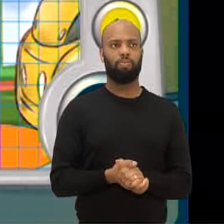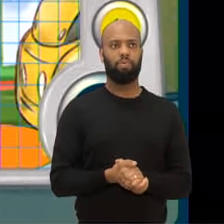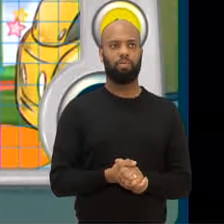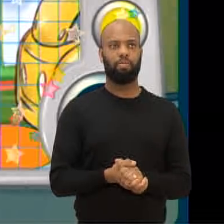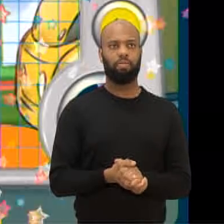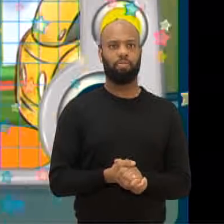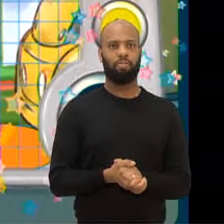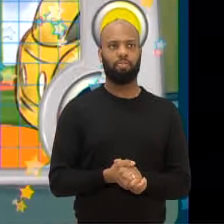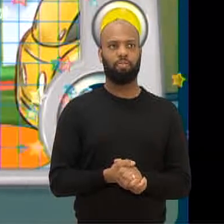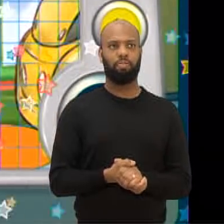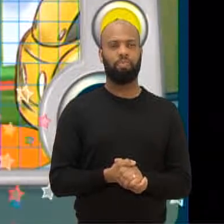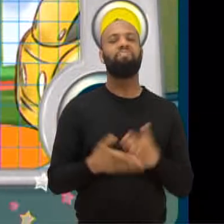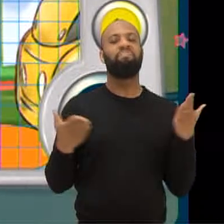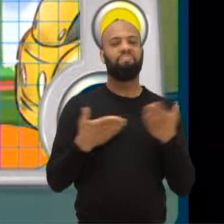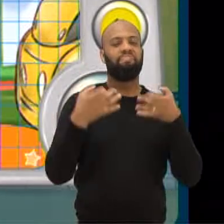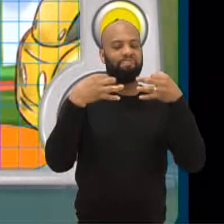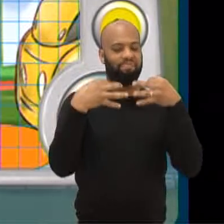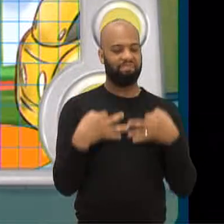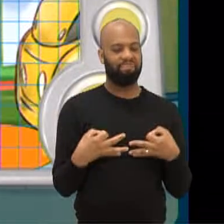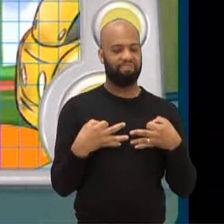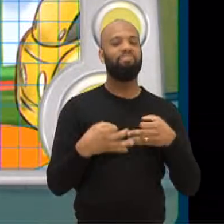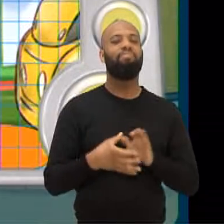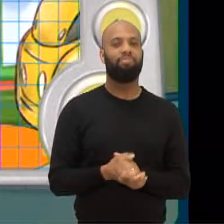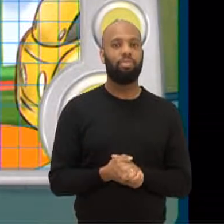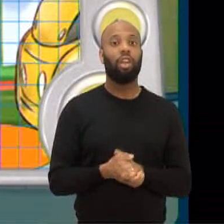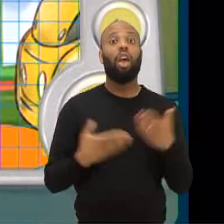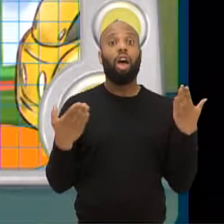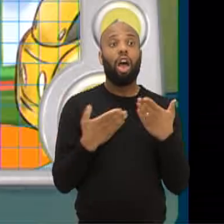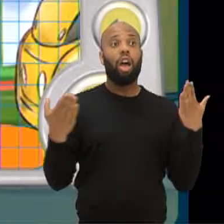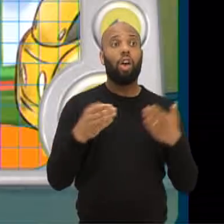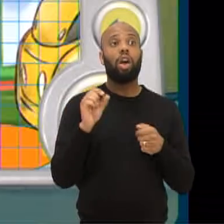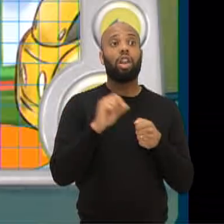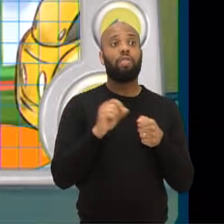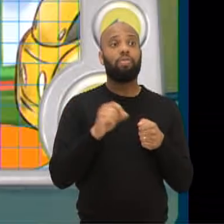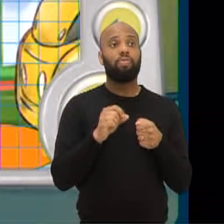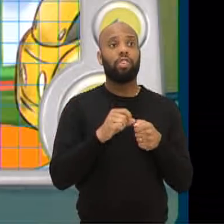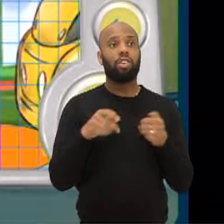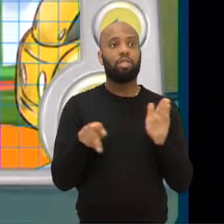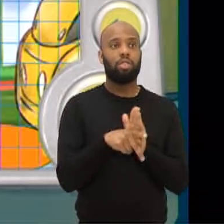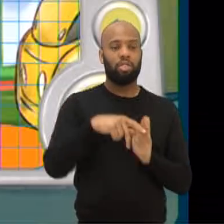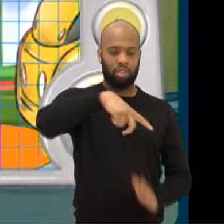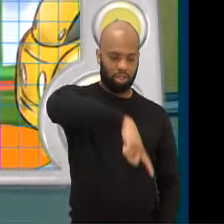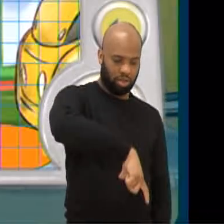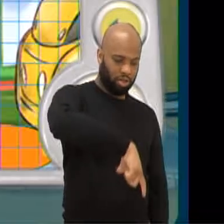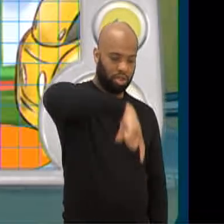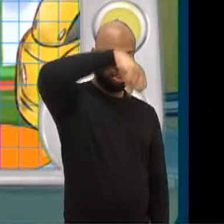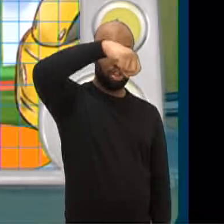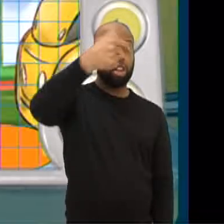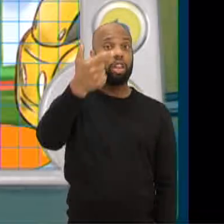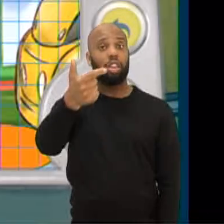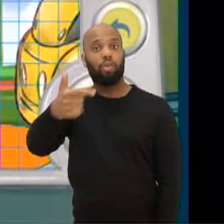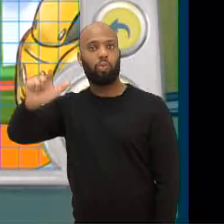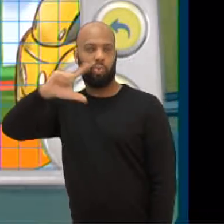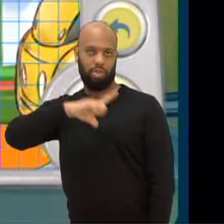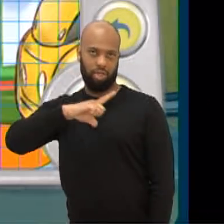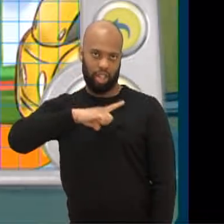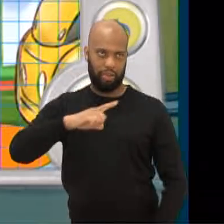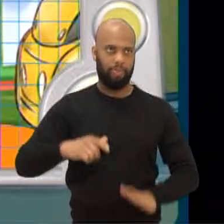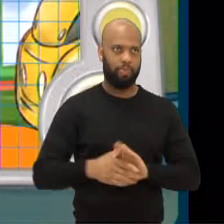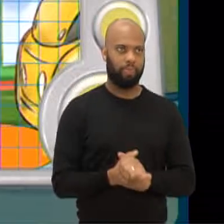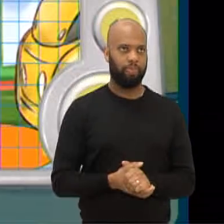Olha lá, essa parte aí deu certo. Então agora a gente vai ter que fazer um encaixe da outra